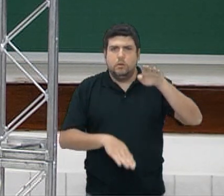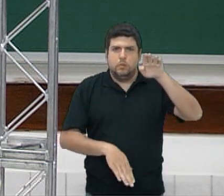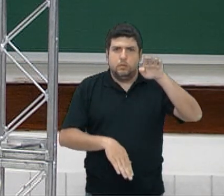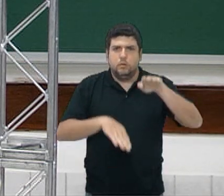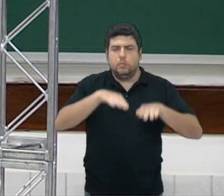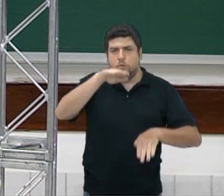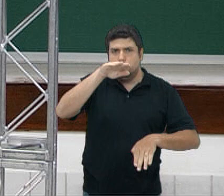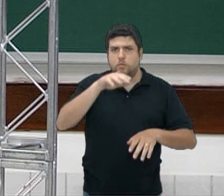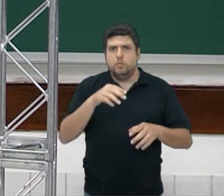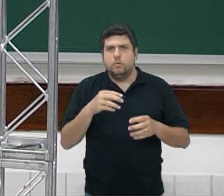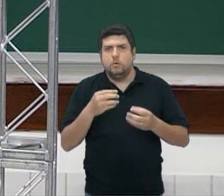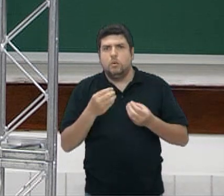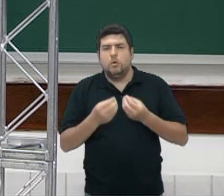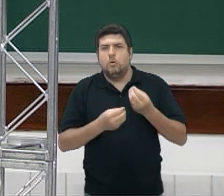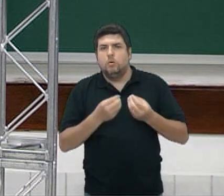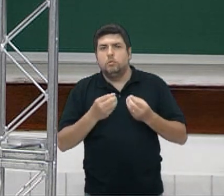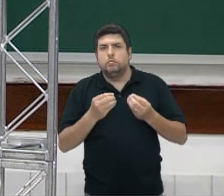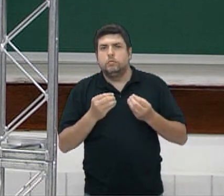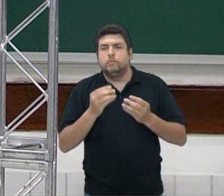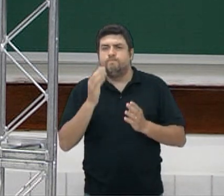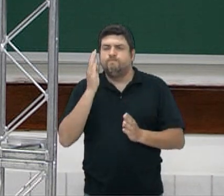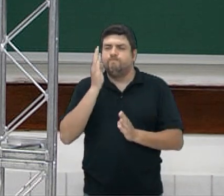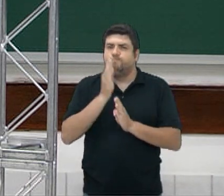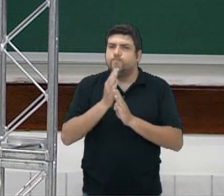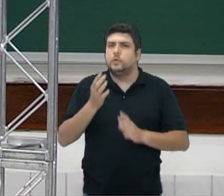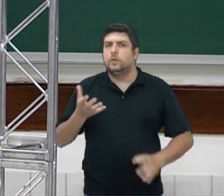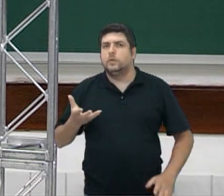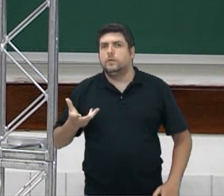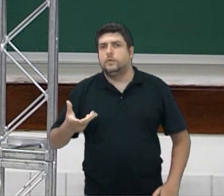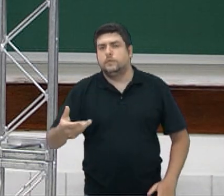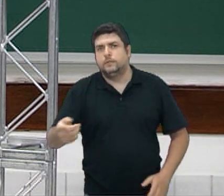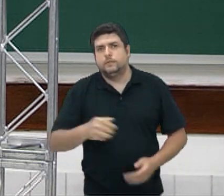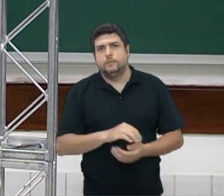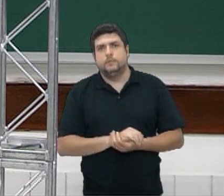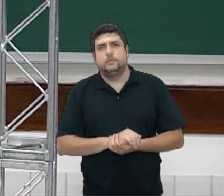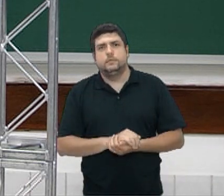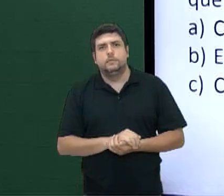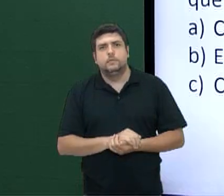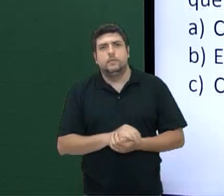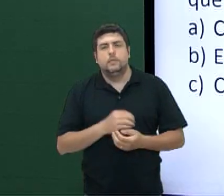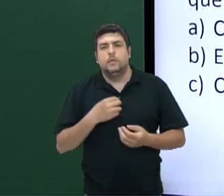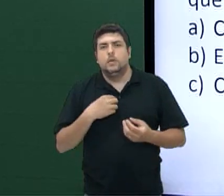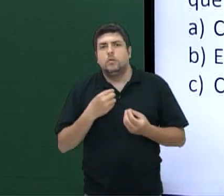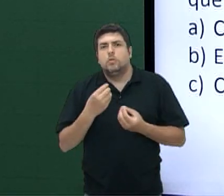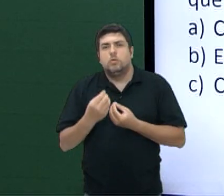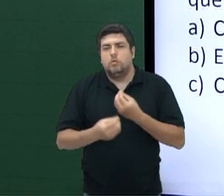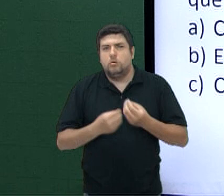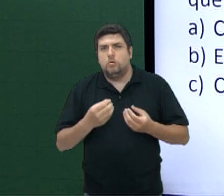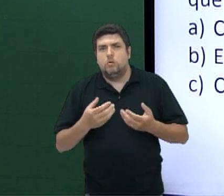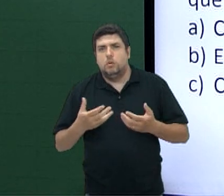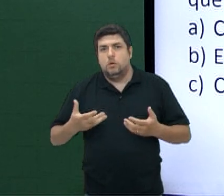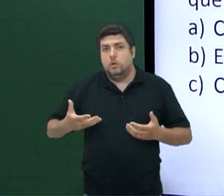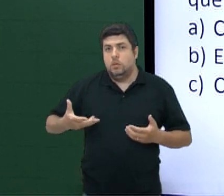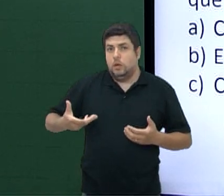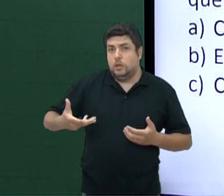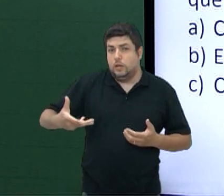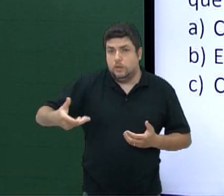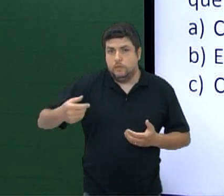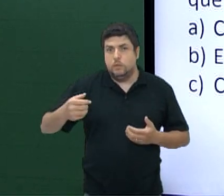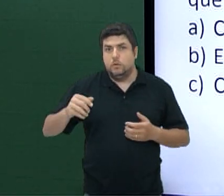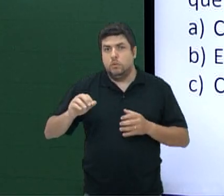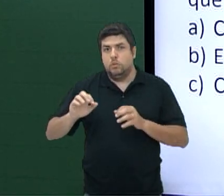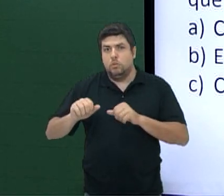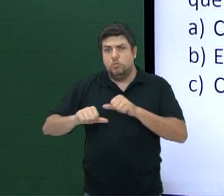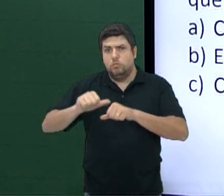depende da velocidade. Certo? E como a velocidade não mudou em módulo,